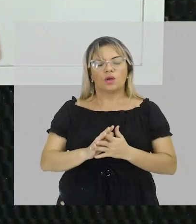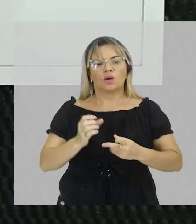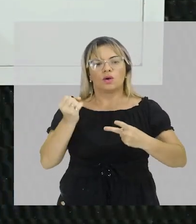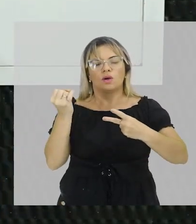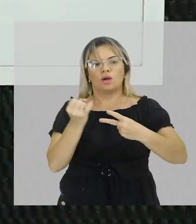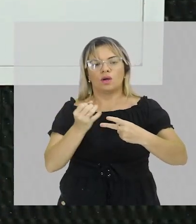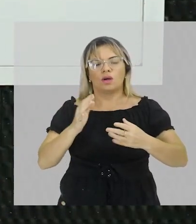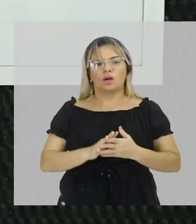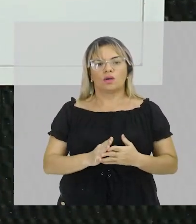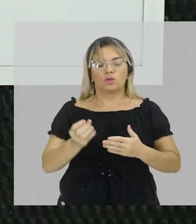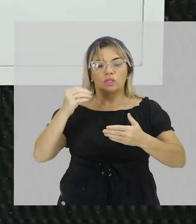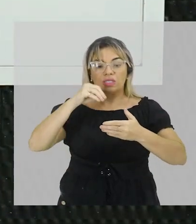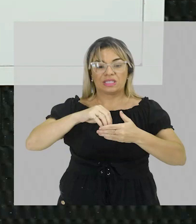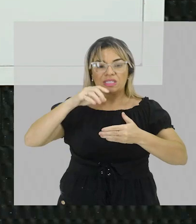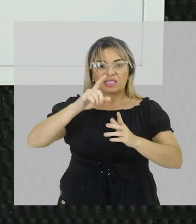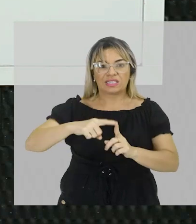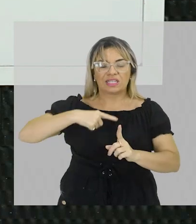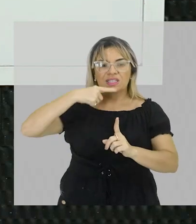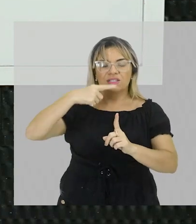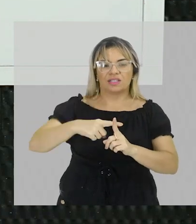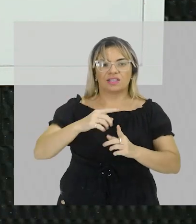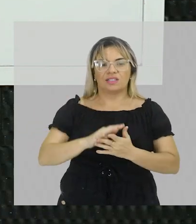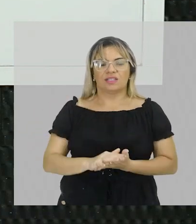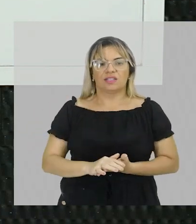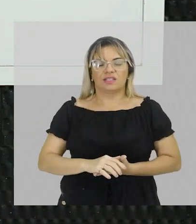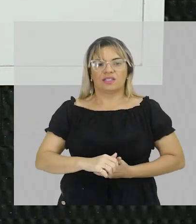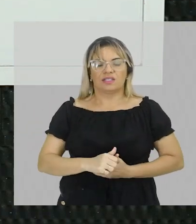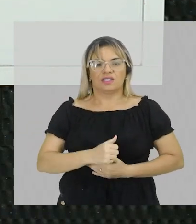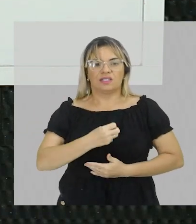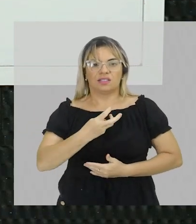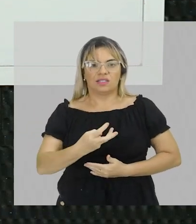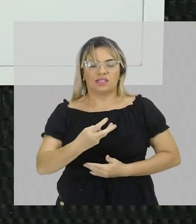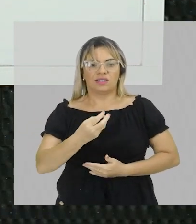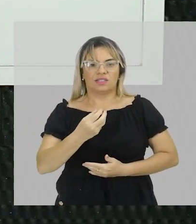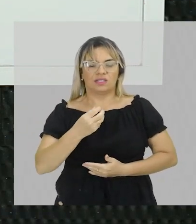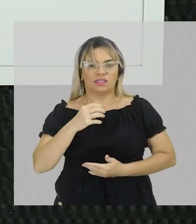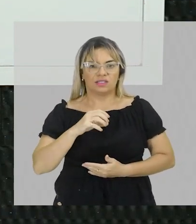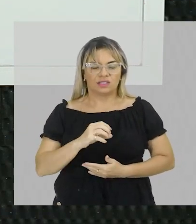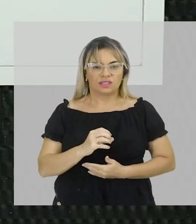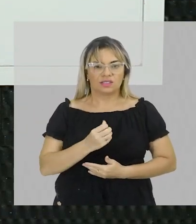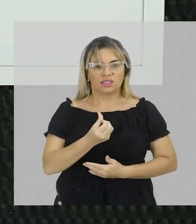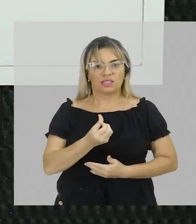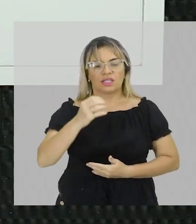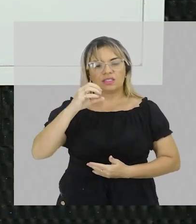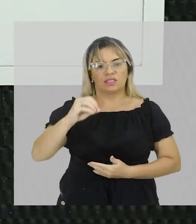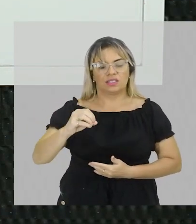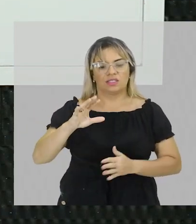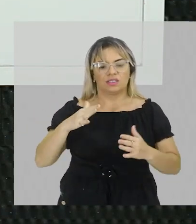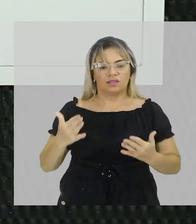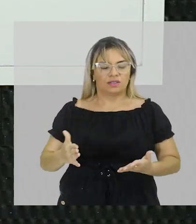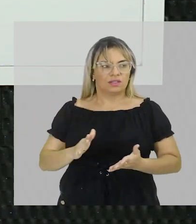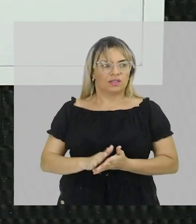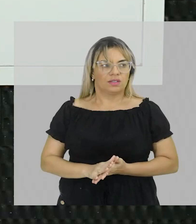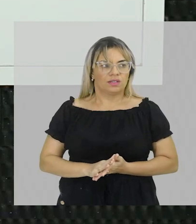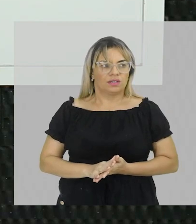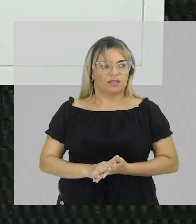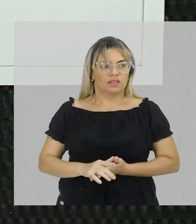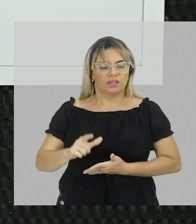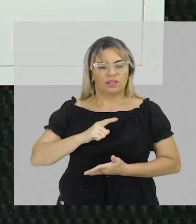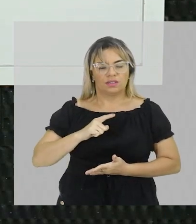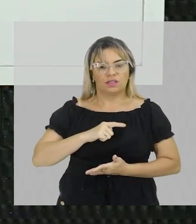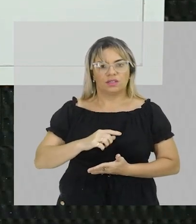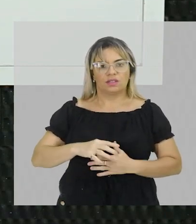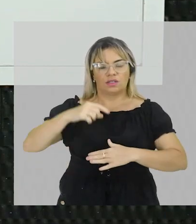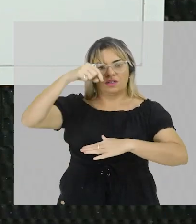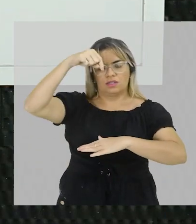360. Eu já tenho esses dois aqui que são 90, ó, porque essa reta, como ela é tangente, ela é perpendicular ao